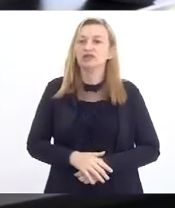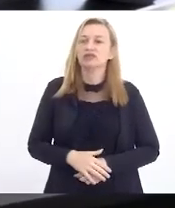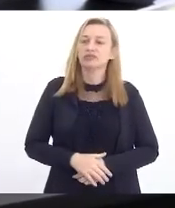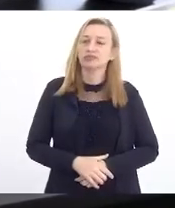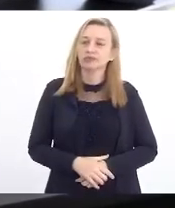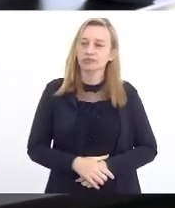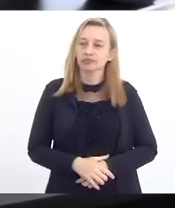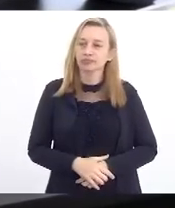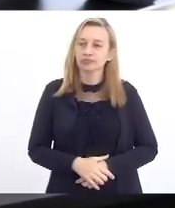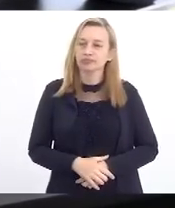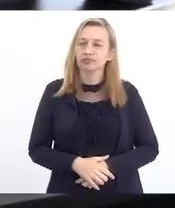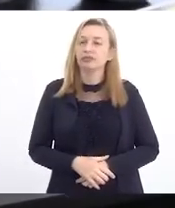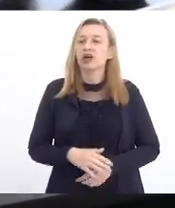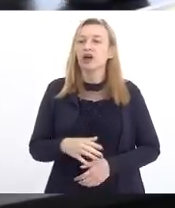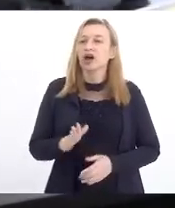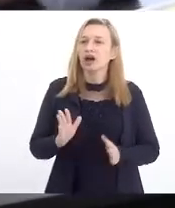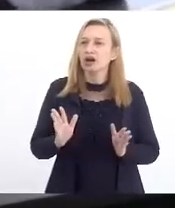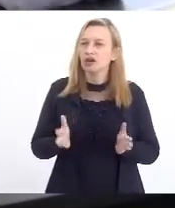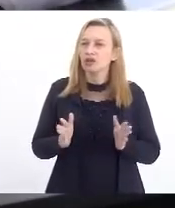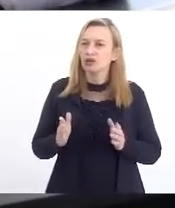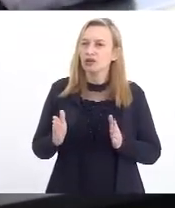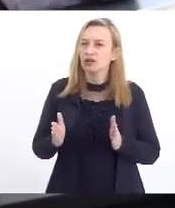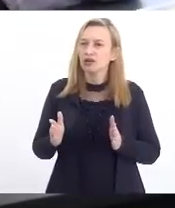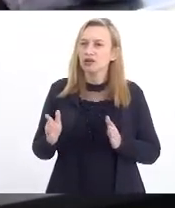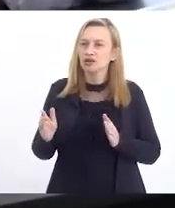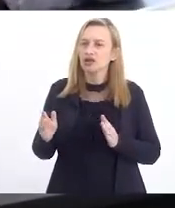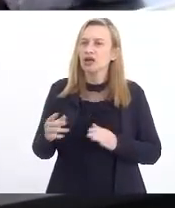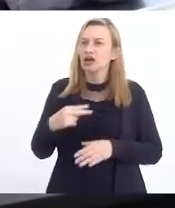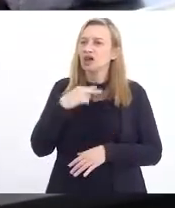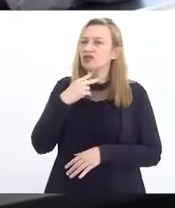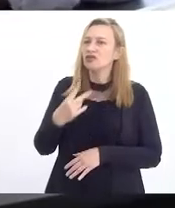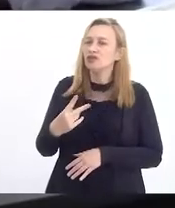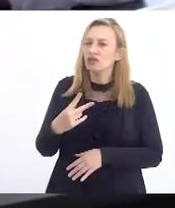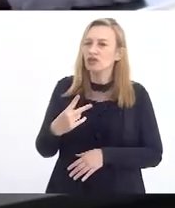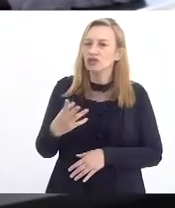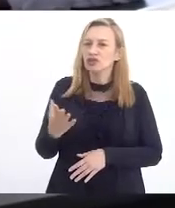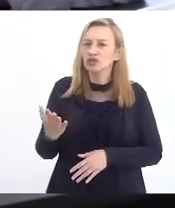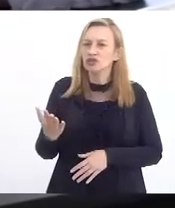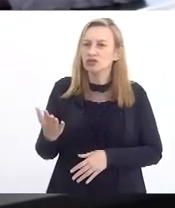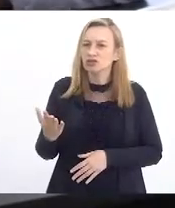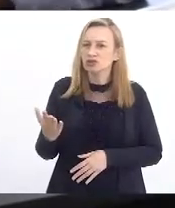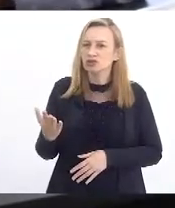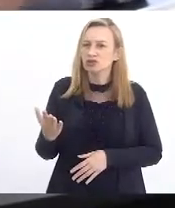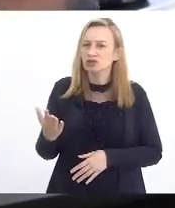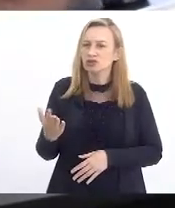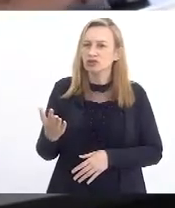item. Aí eu passaria a voz para...